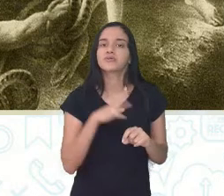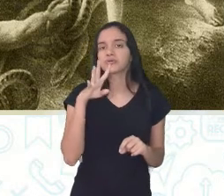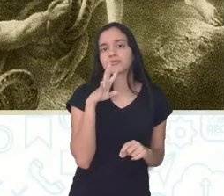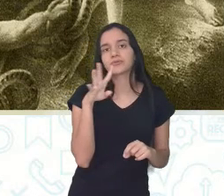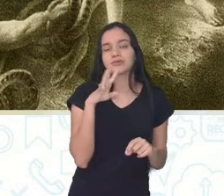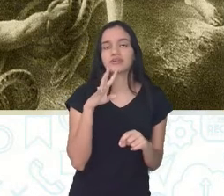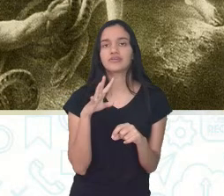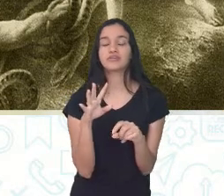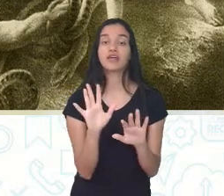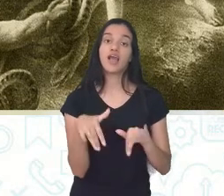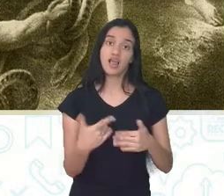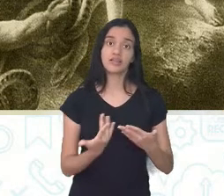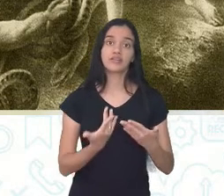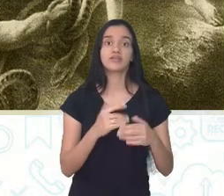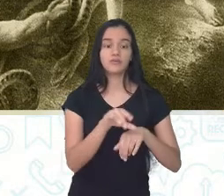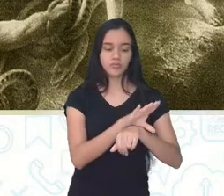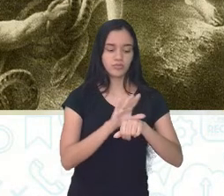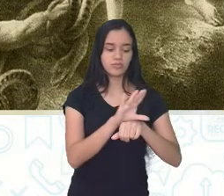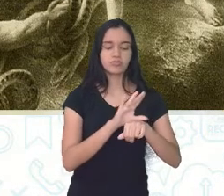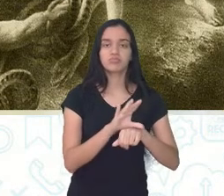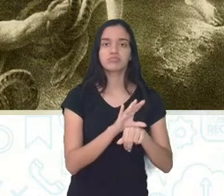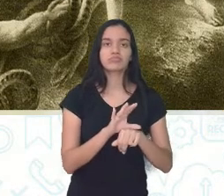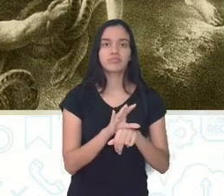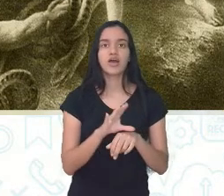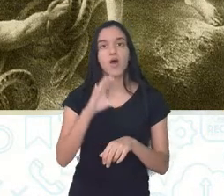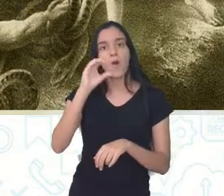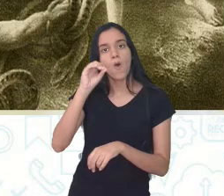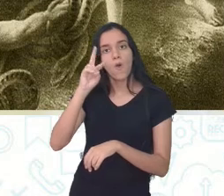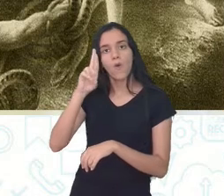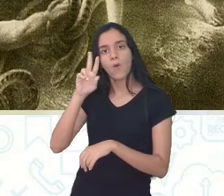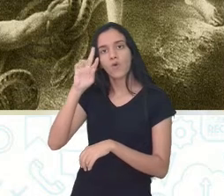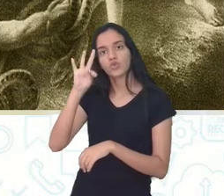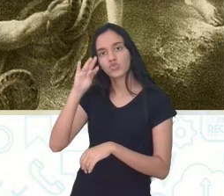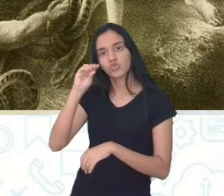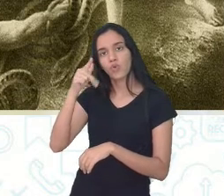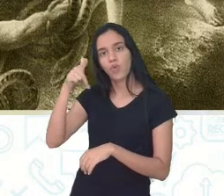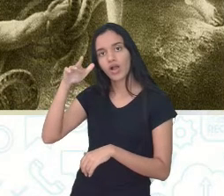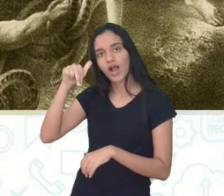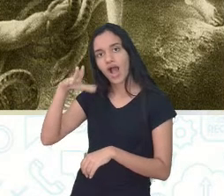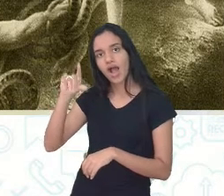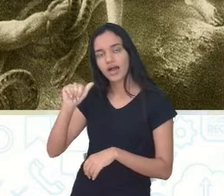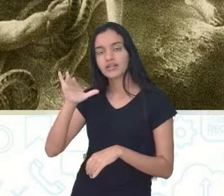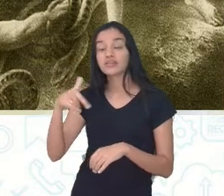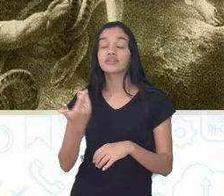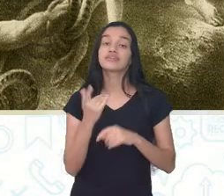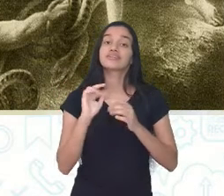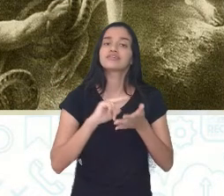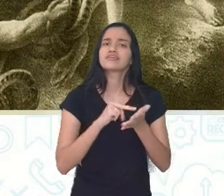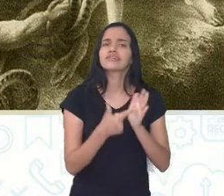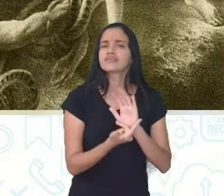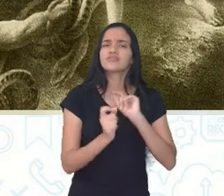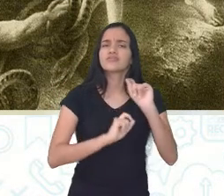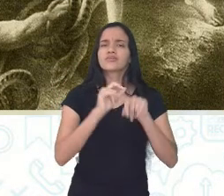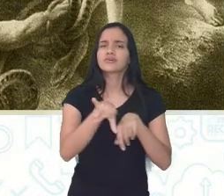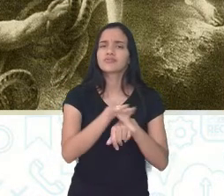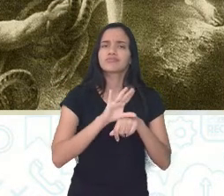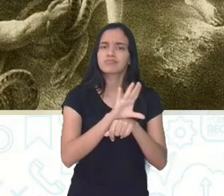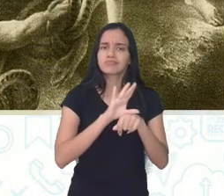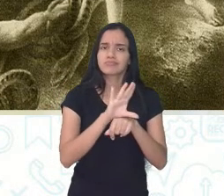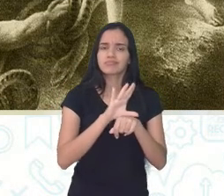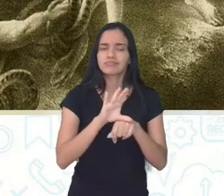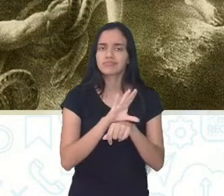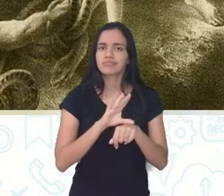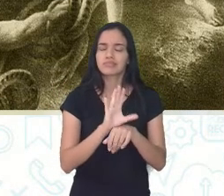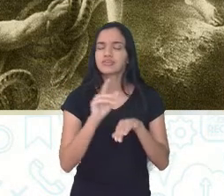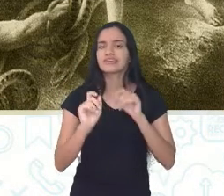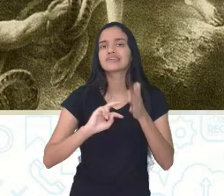primeira Constituição. Esta foi outorgada. Né? Quando a gente está falando de outorgada, né, uma Constituição que foi